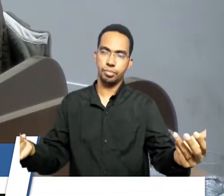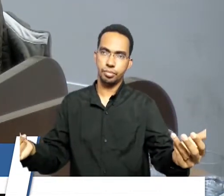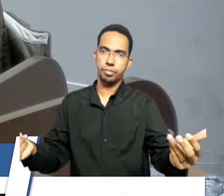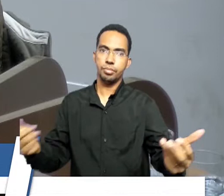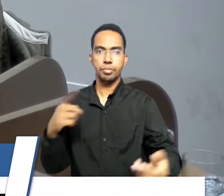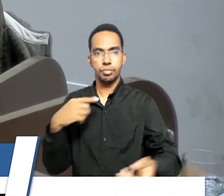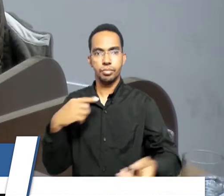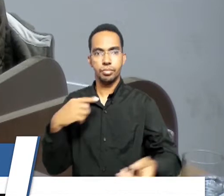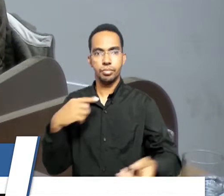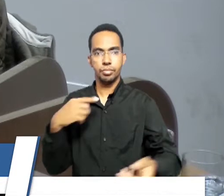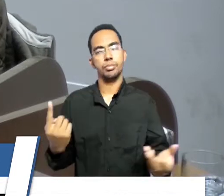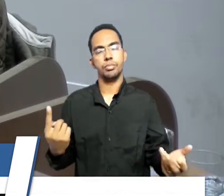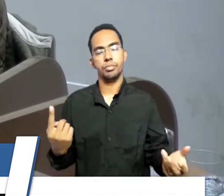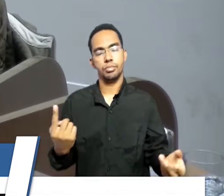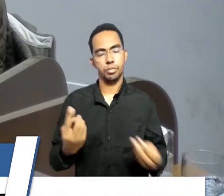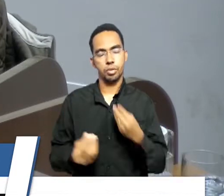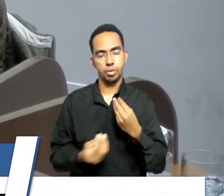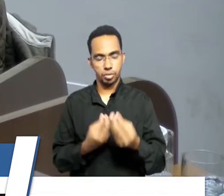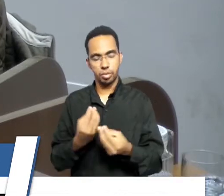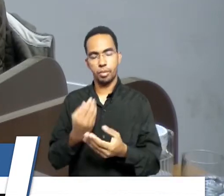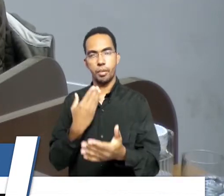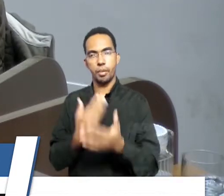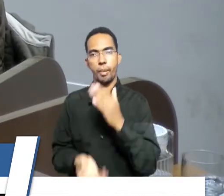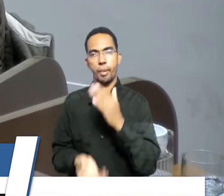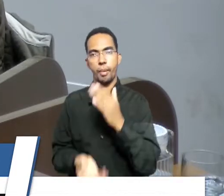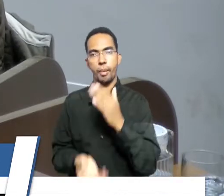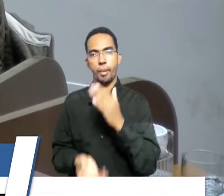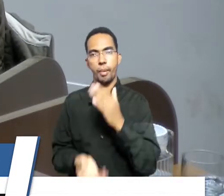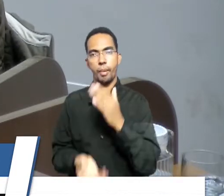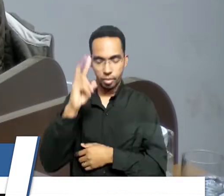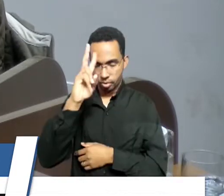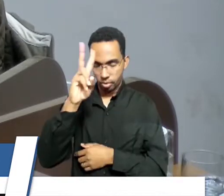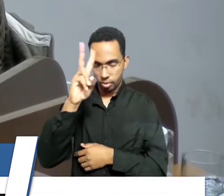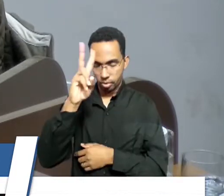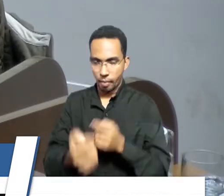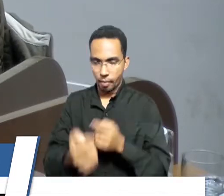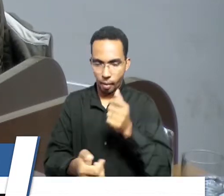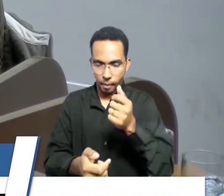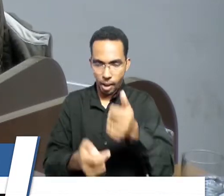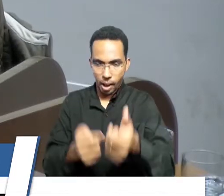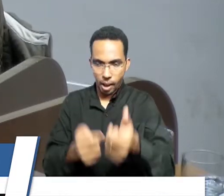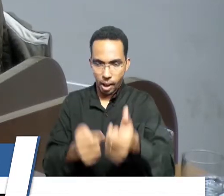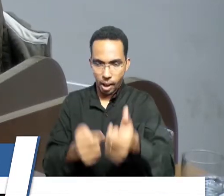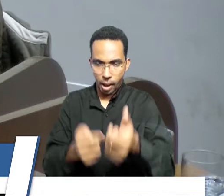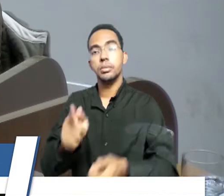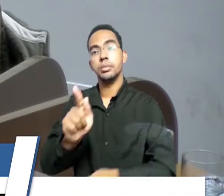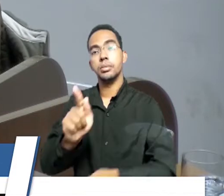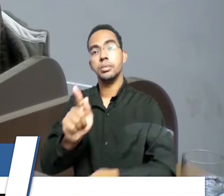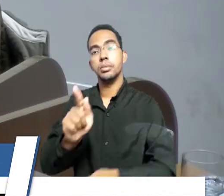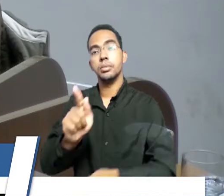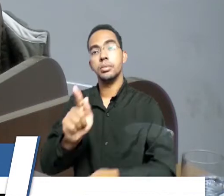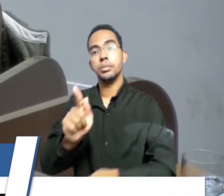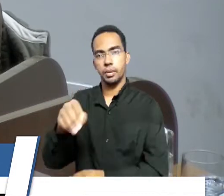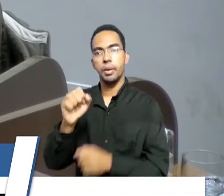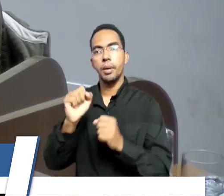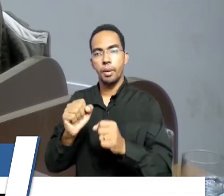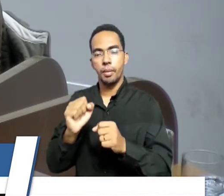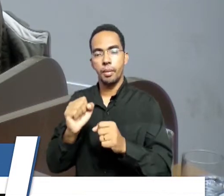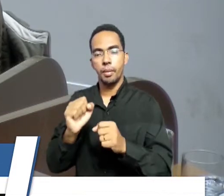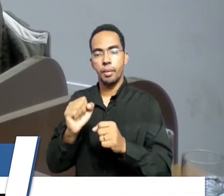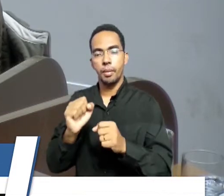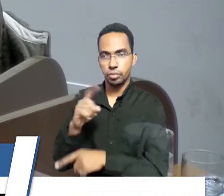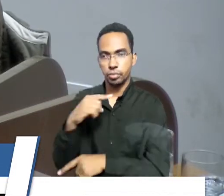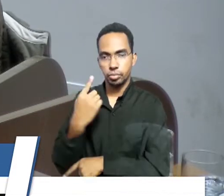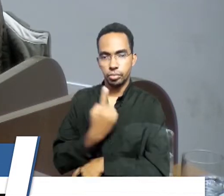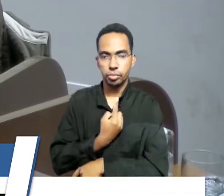nós estamos perdendo a nossa história aos poucos. E a Guarda Municipal pode ajudar a gente nisso, não só na